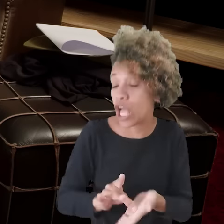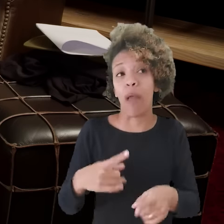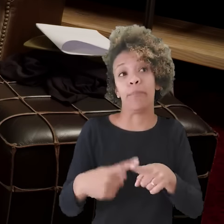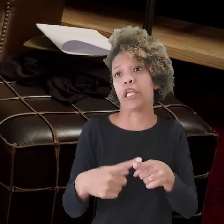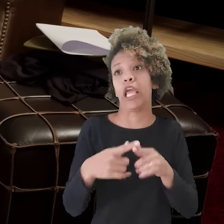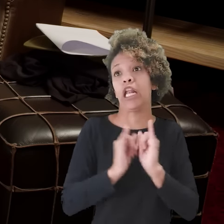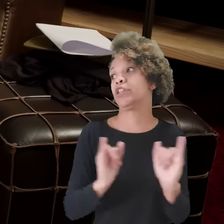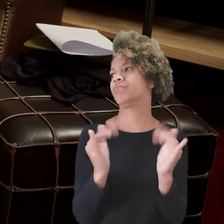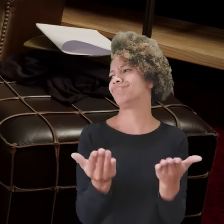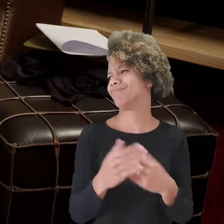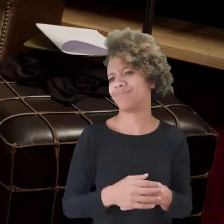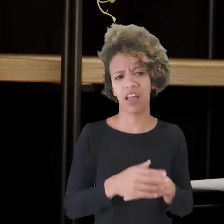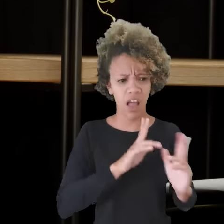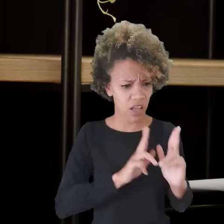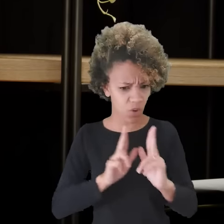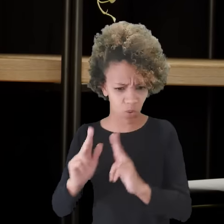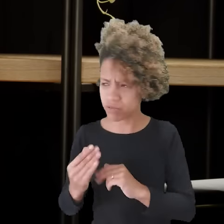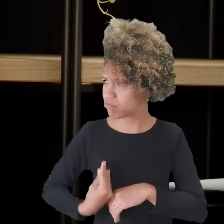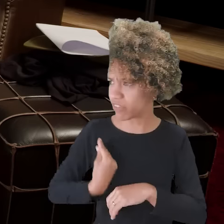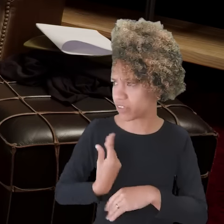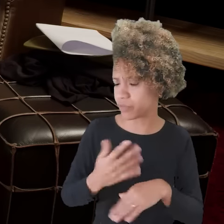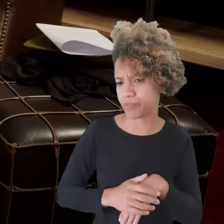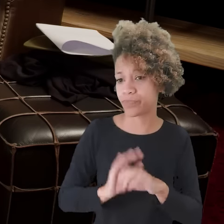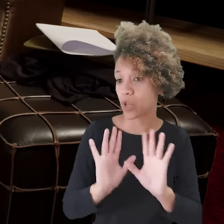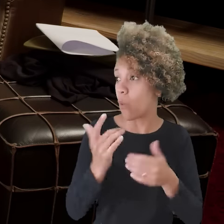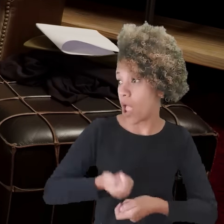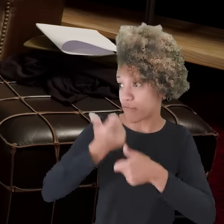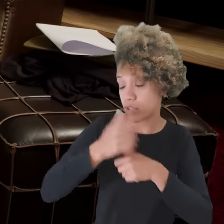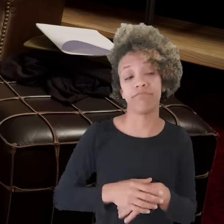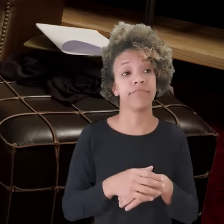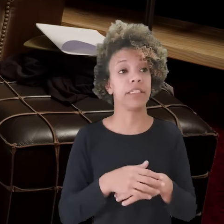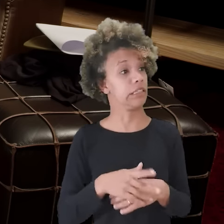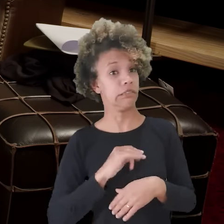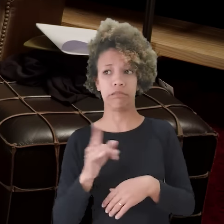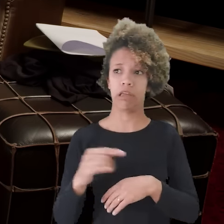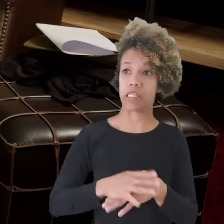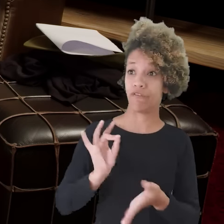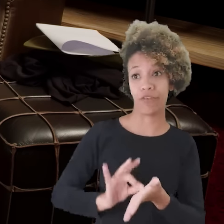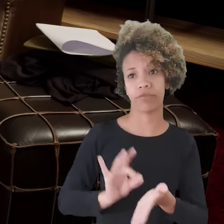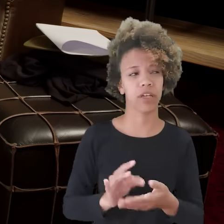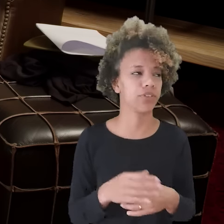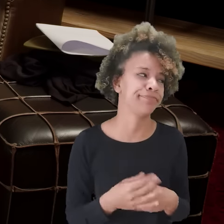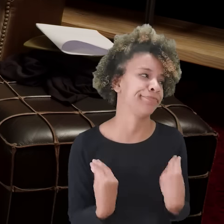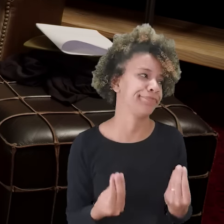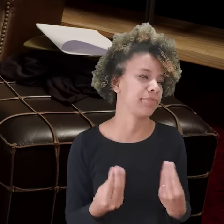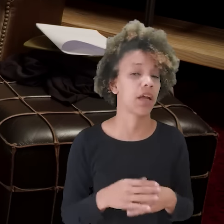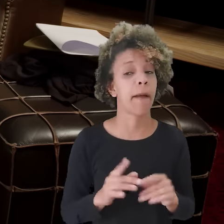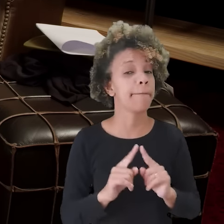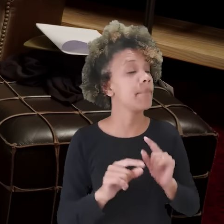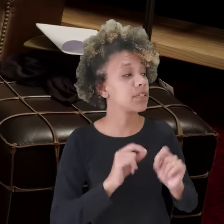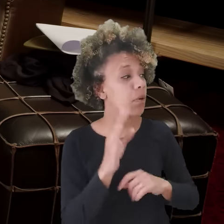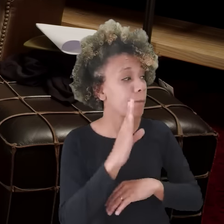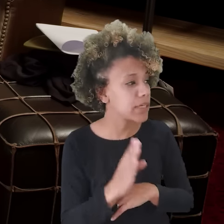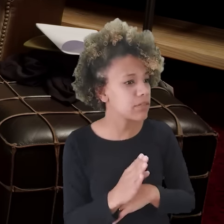porque o cara conta os trechos da vida Às vezes o cara falou Pô fui no Réveillon aí o cara conta sobre o réveillon agora fala e ele tá falando a verdade então